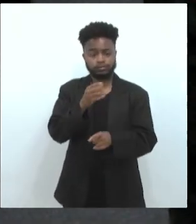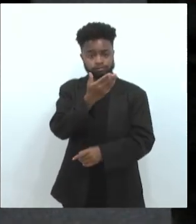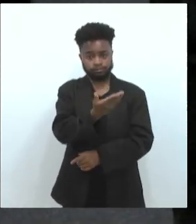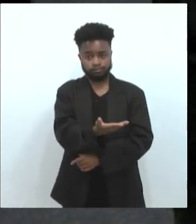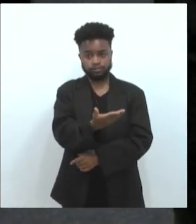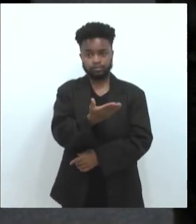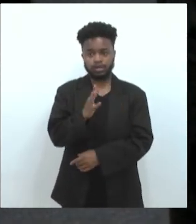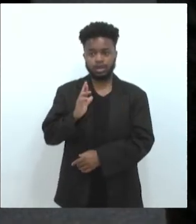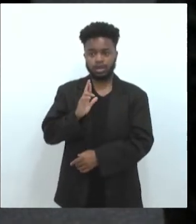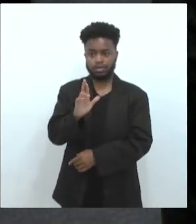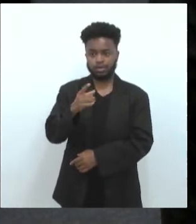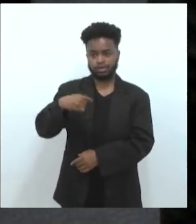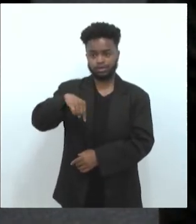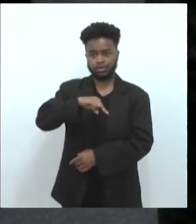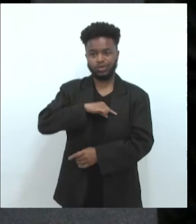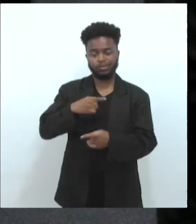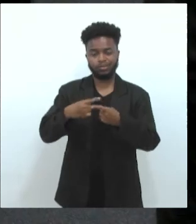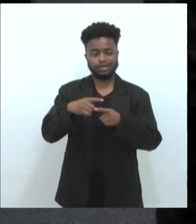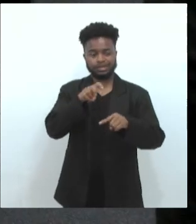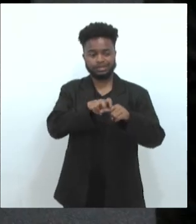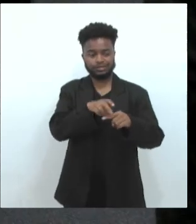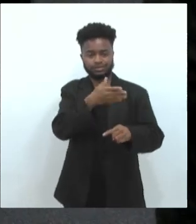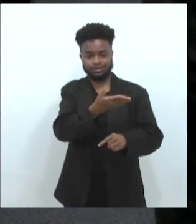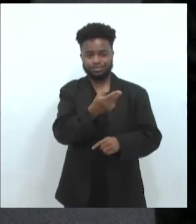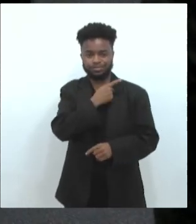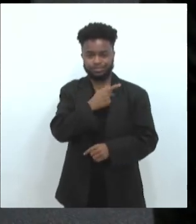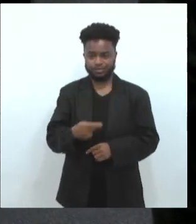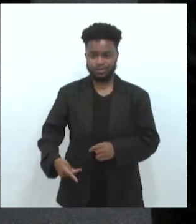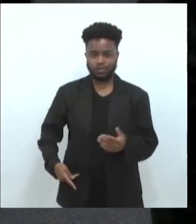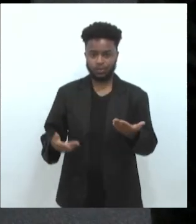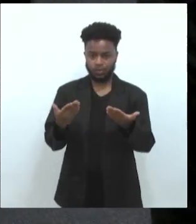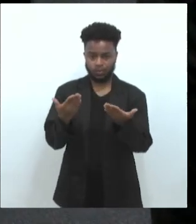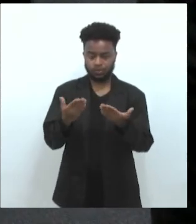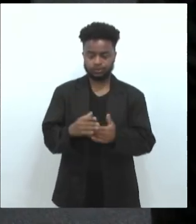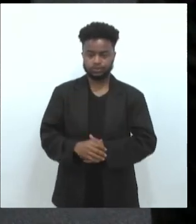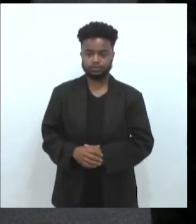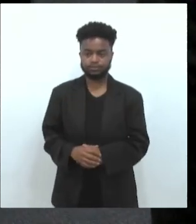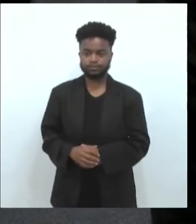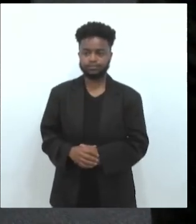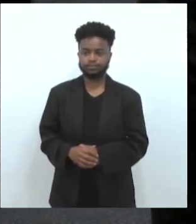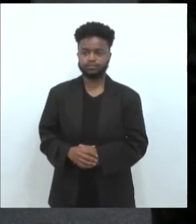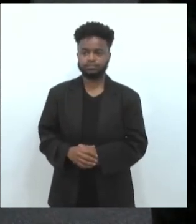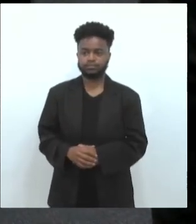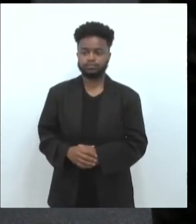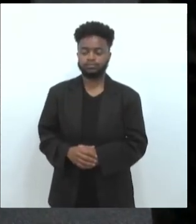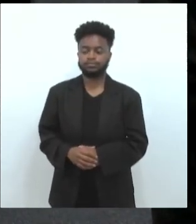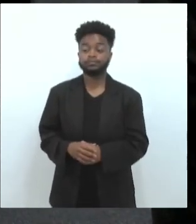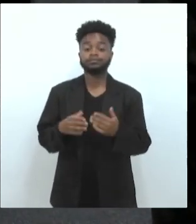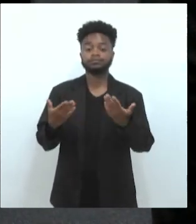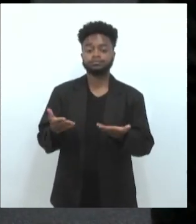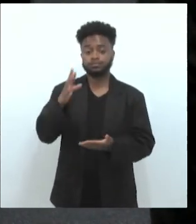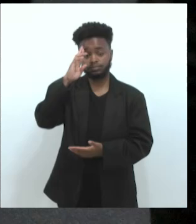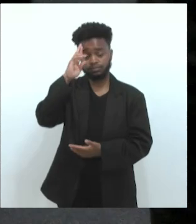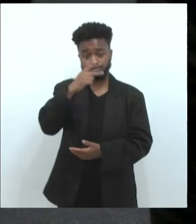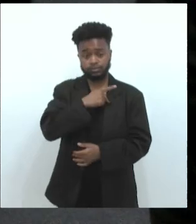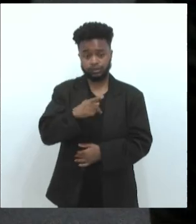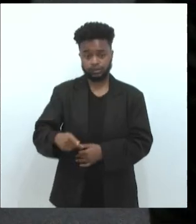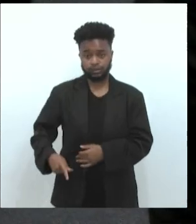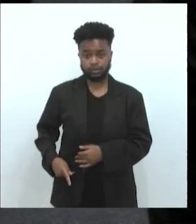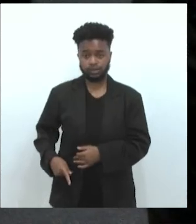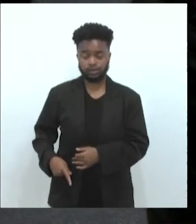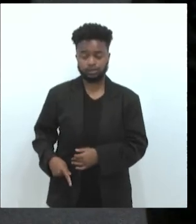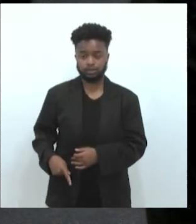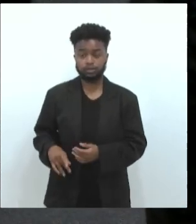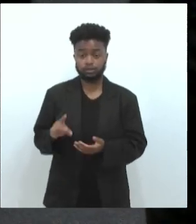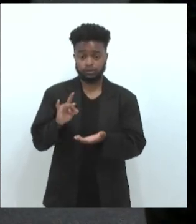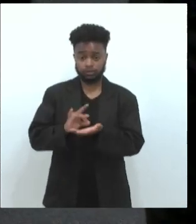nos representa sentando a presidência na sessão de hoje. E, senhora presidente, na verdade,